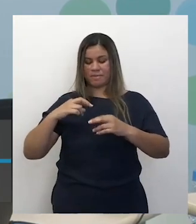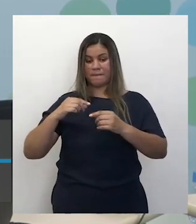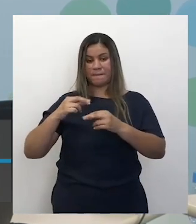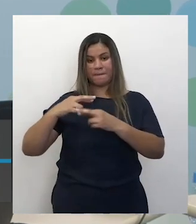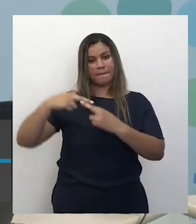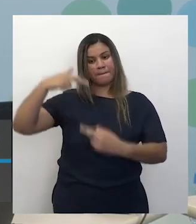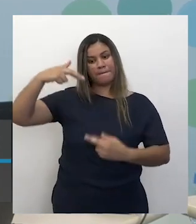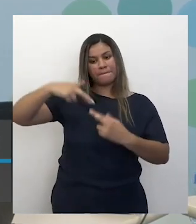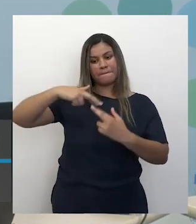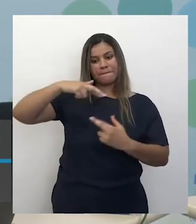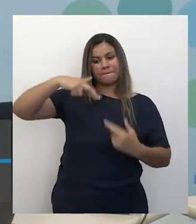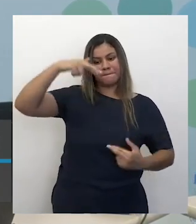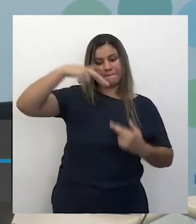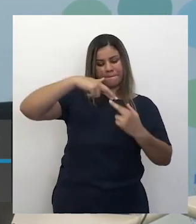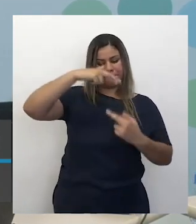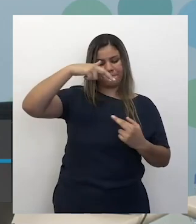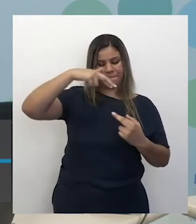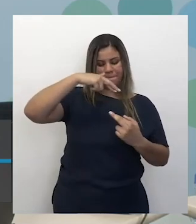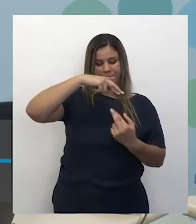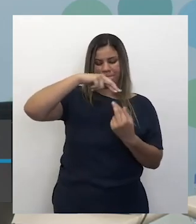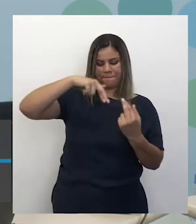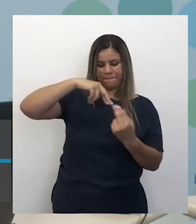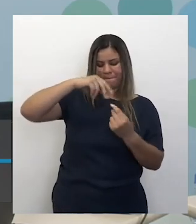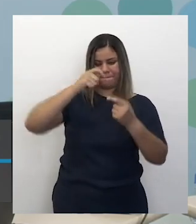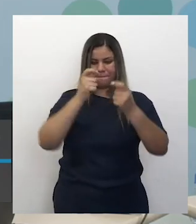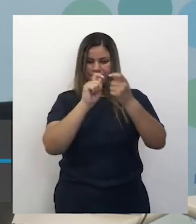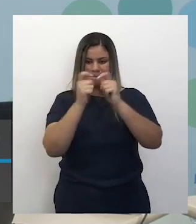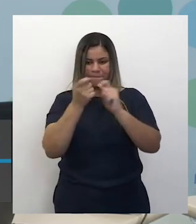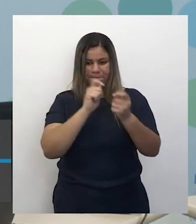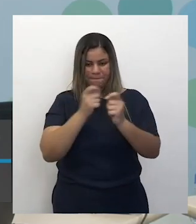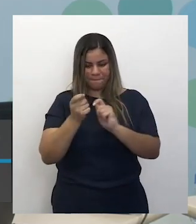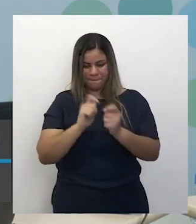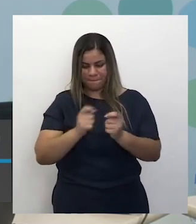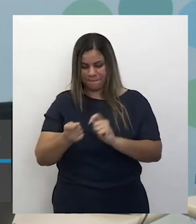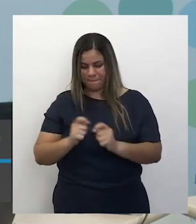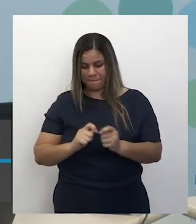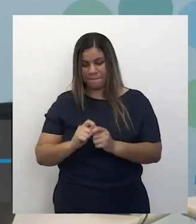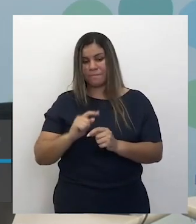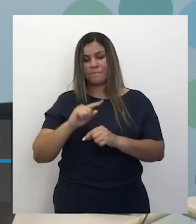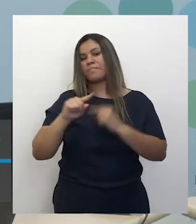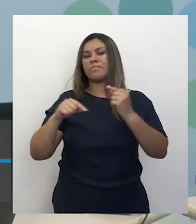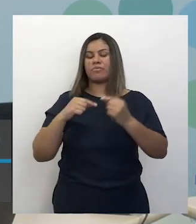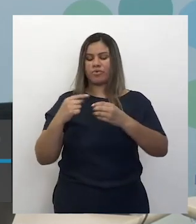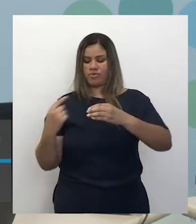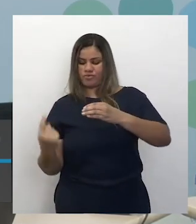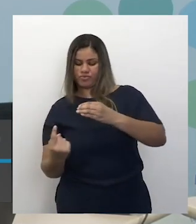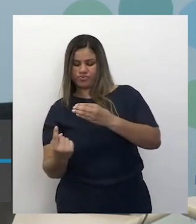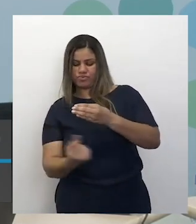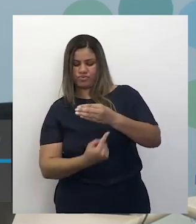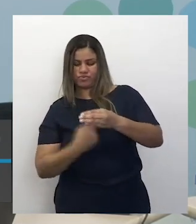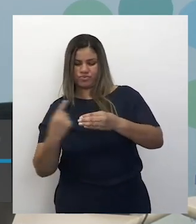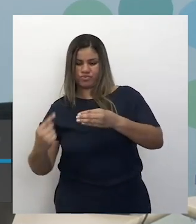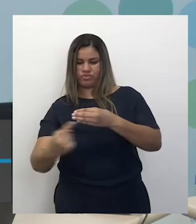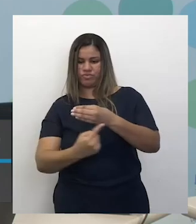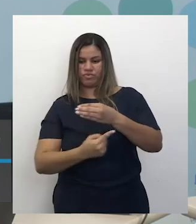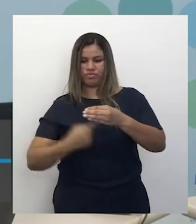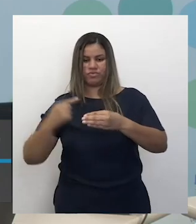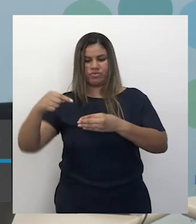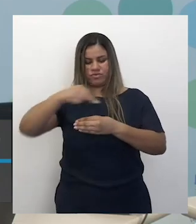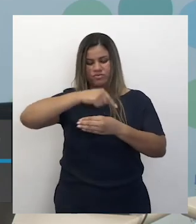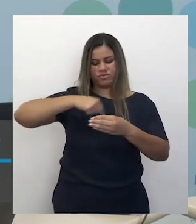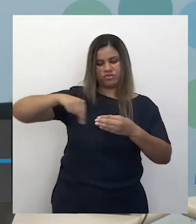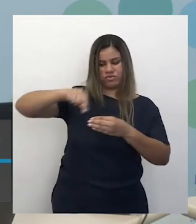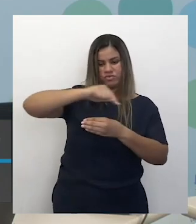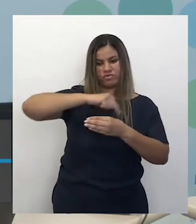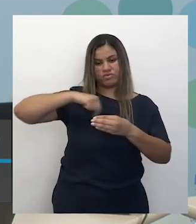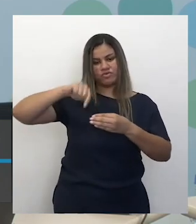barbantes, né, fazer tipo um trançado e depois revestir toda a volta da caixinha de leite com esse trançado